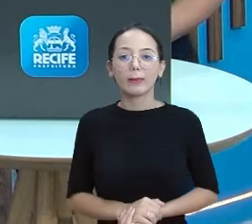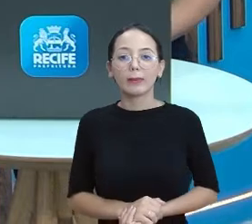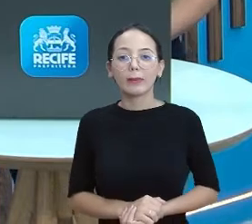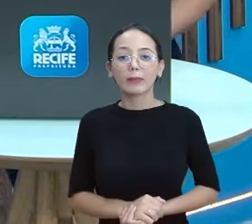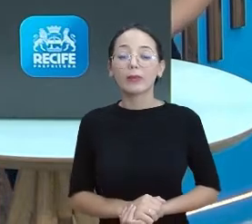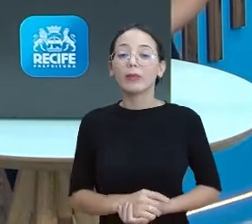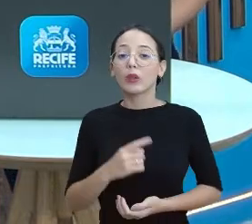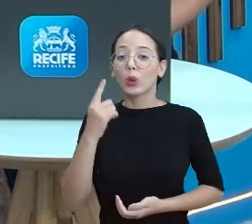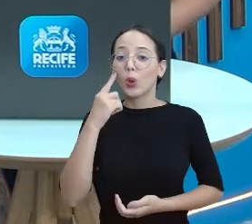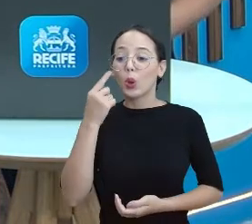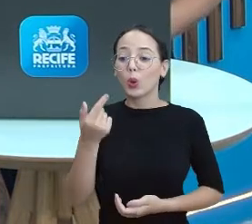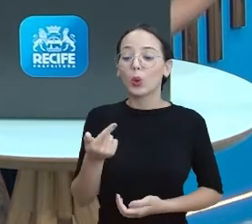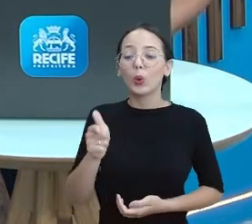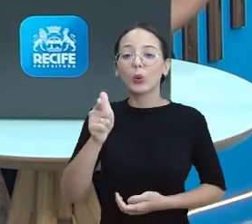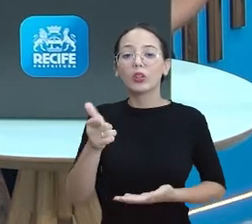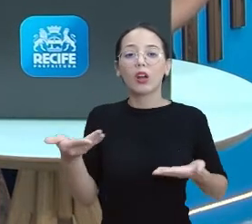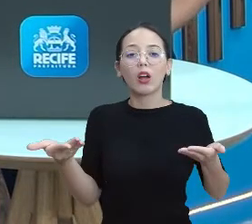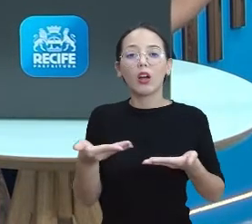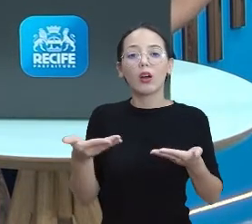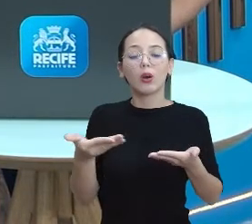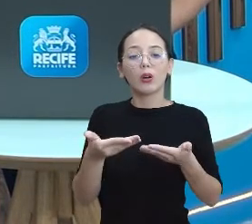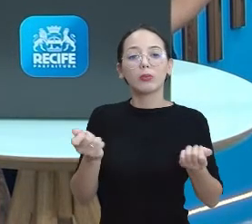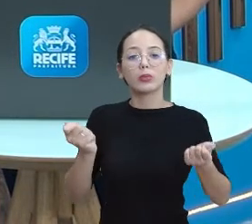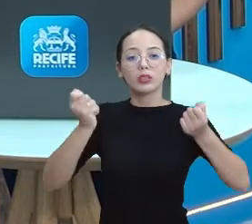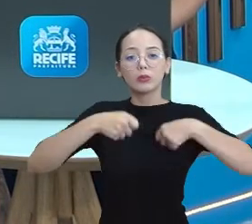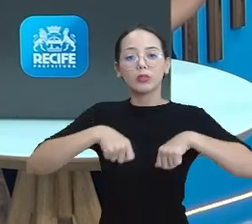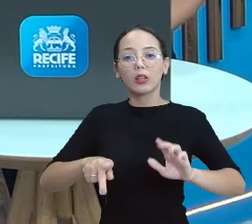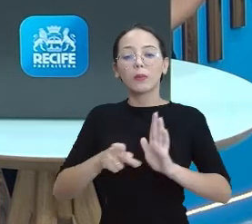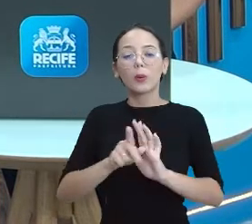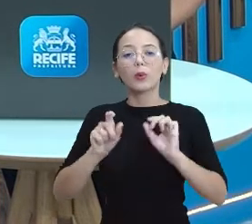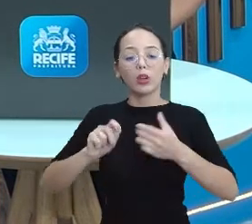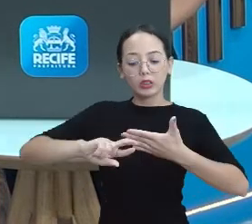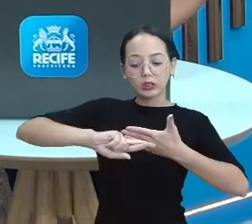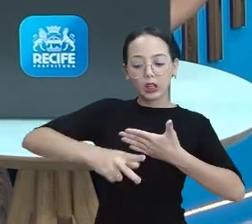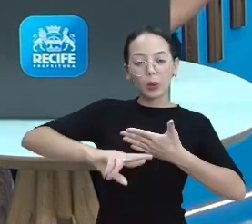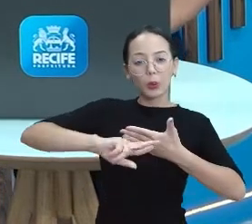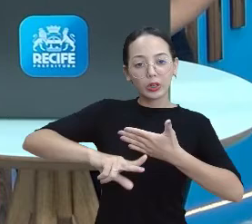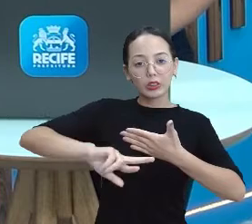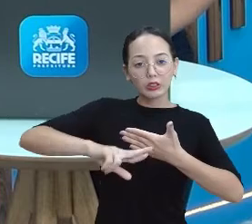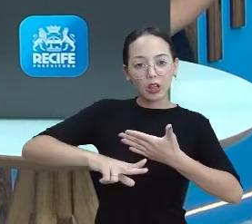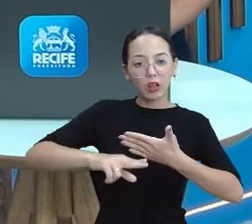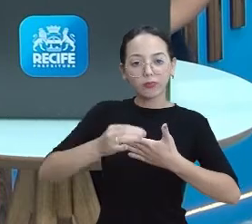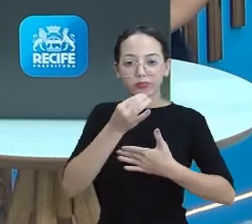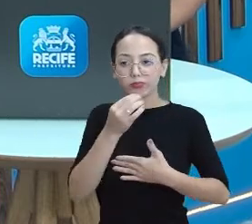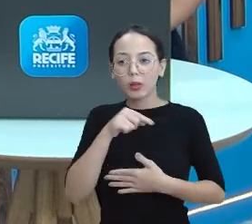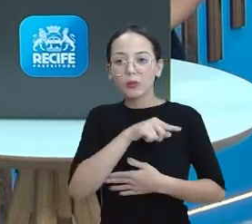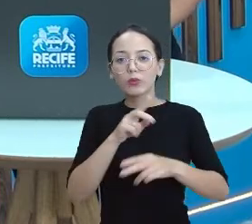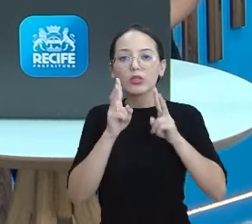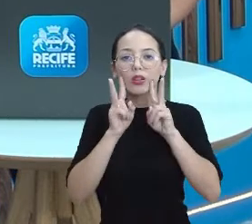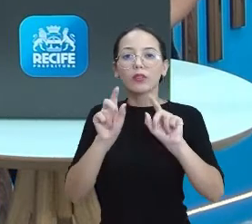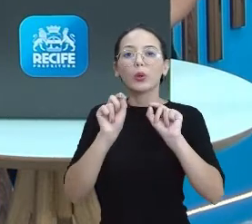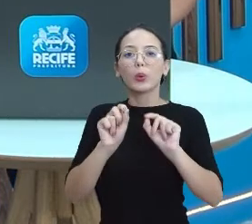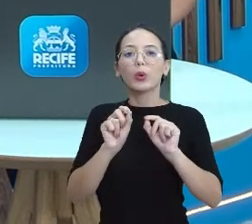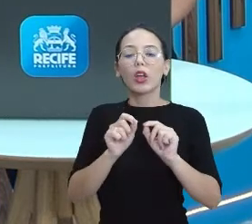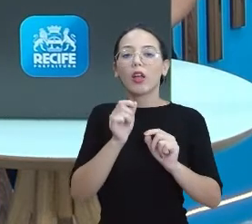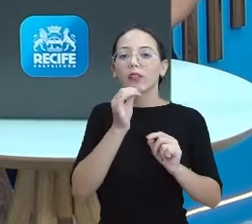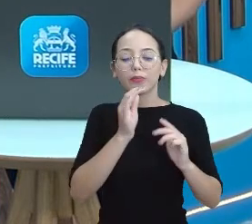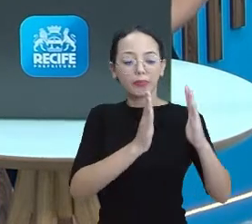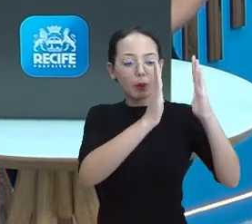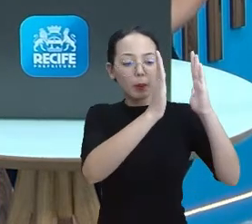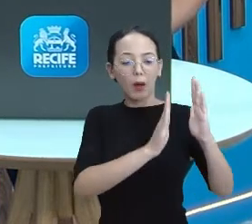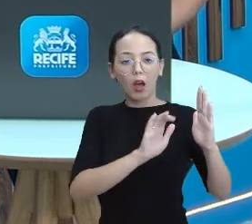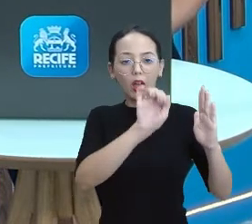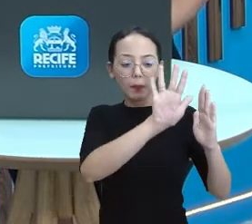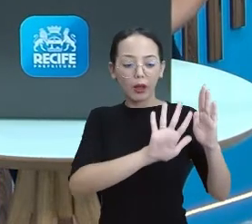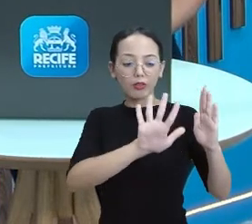Mais uma possibilidade são as atividades de sequência lógica, né? Você vê que ali em cima a gente tem figuras